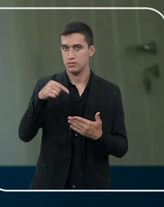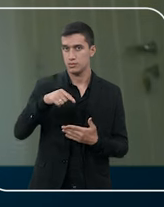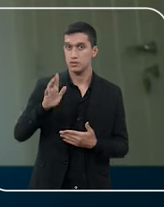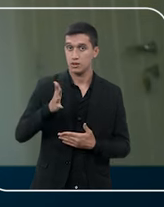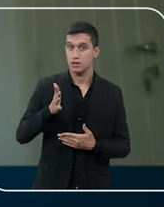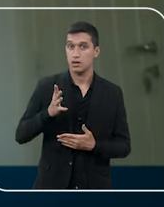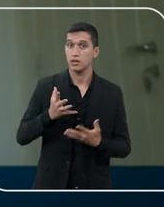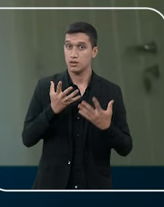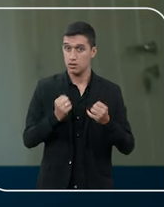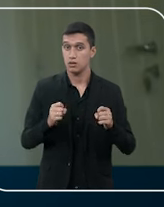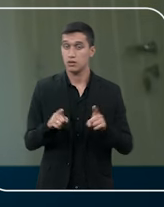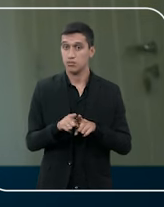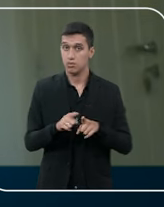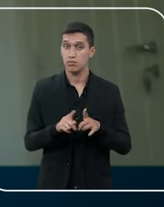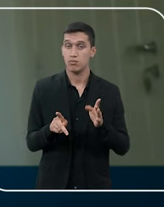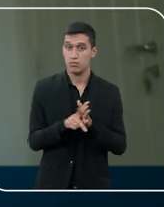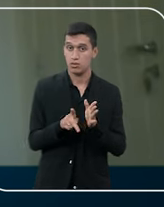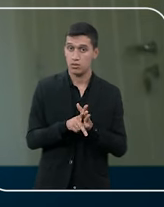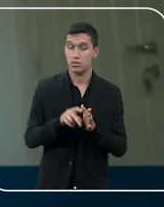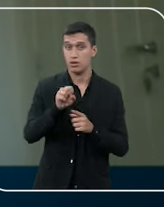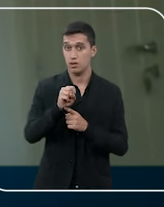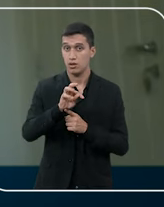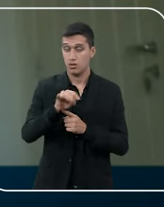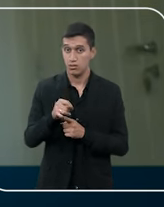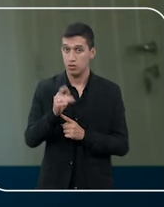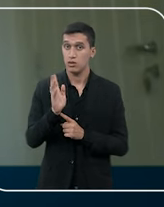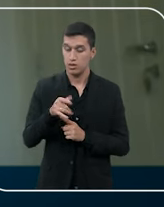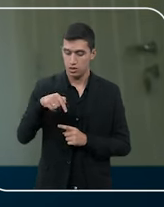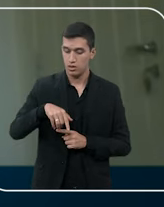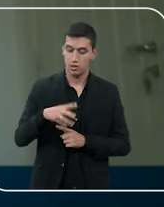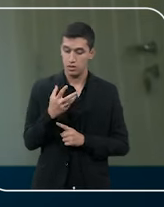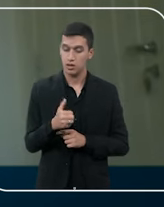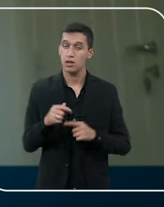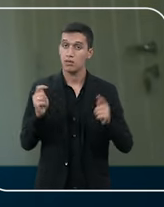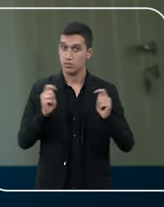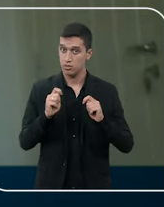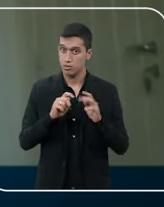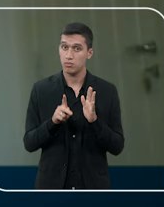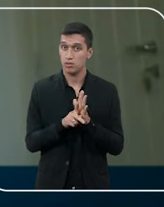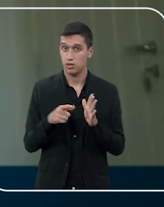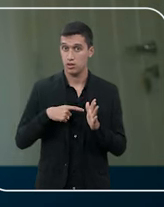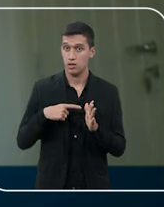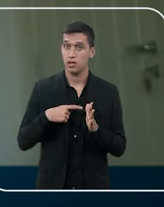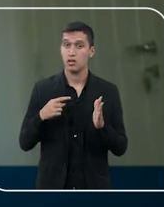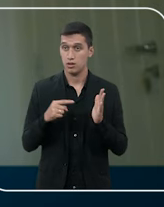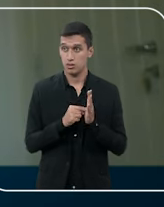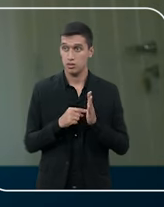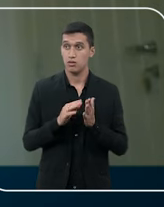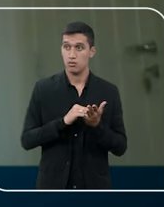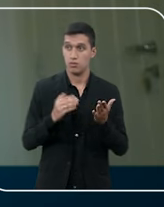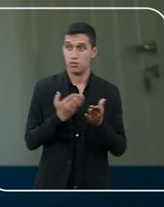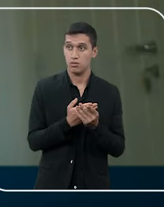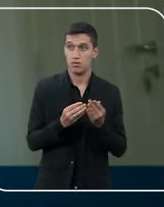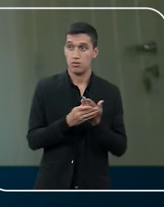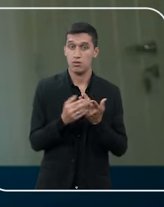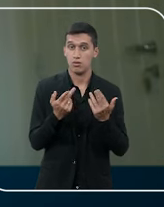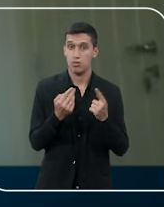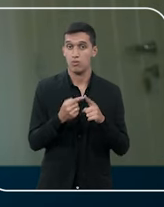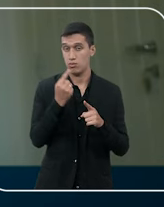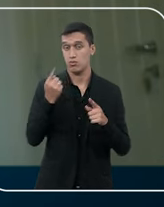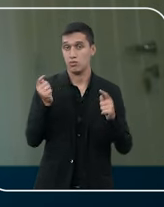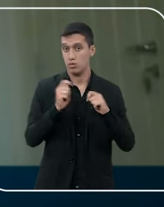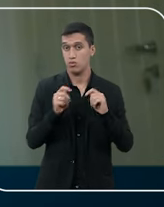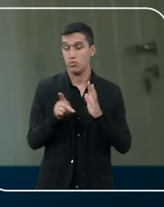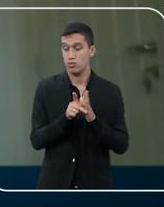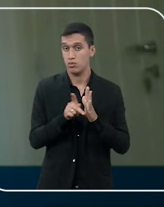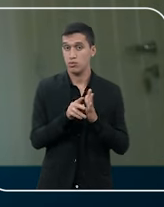até mesmo pelo STJ, né? Essa possibilidade de denunciação da lide como uma forma aí